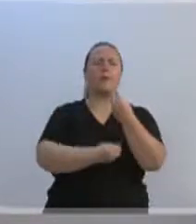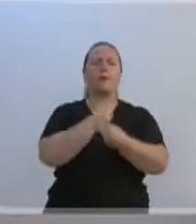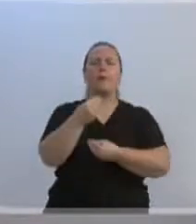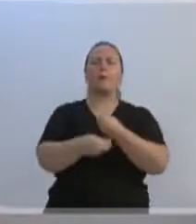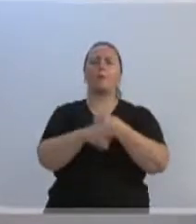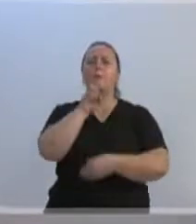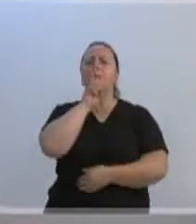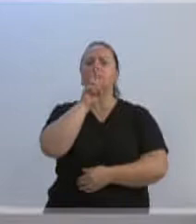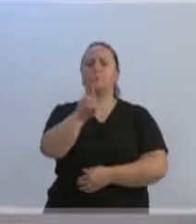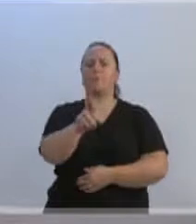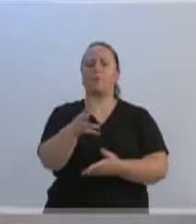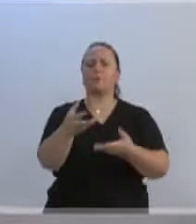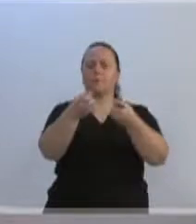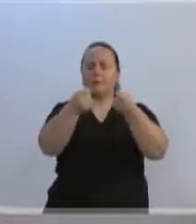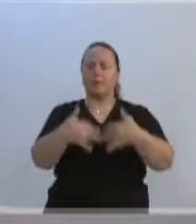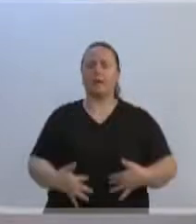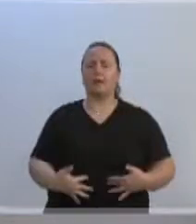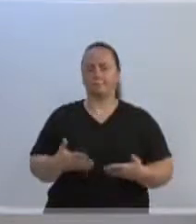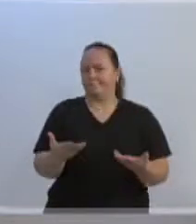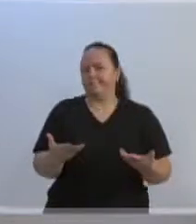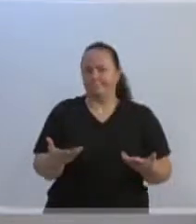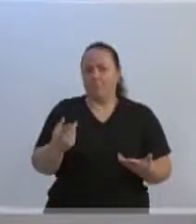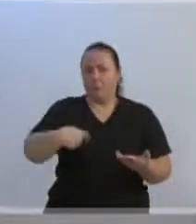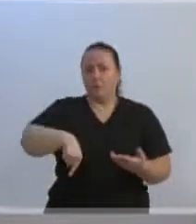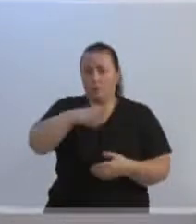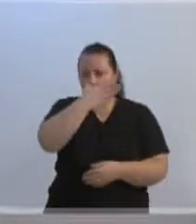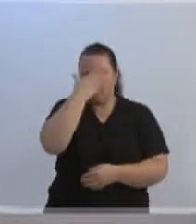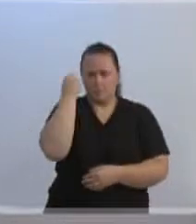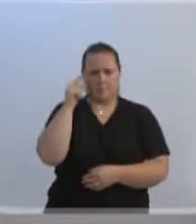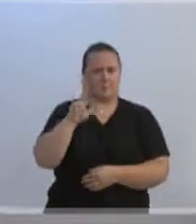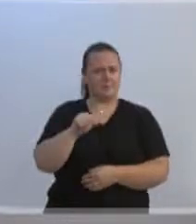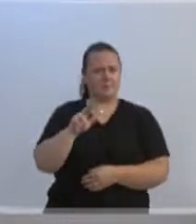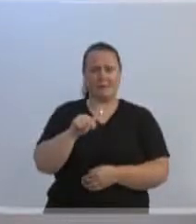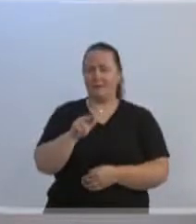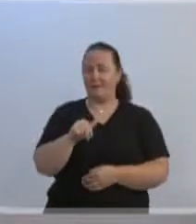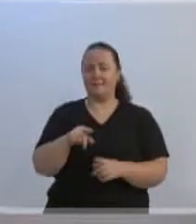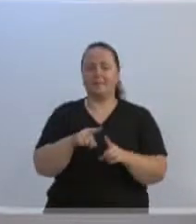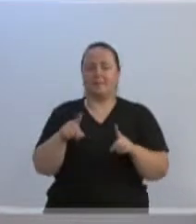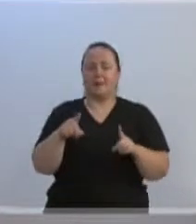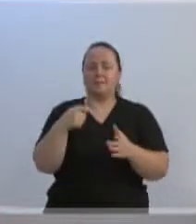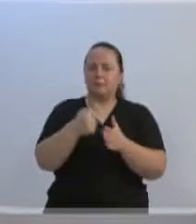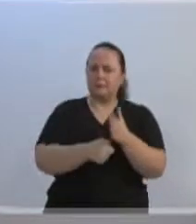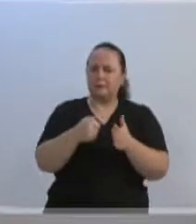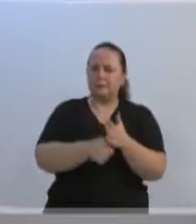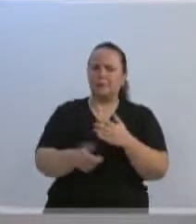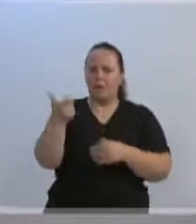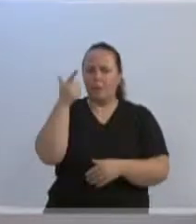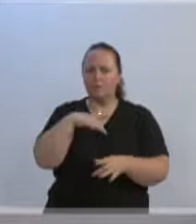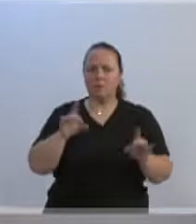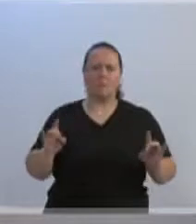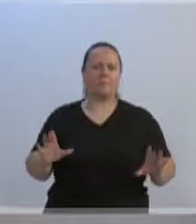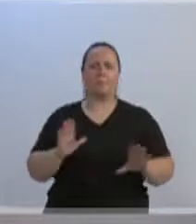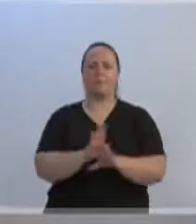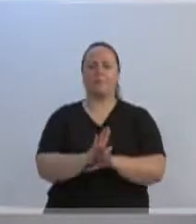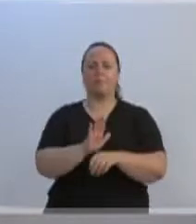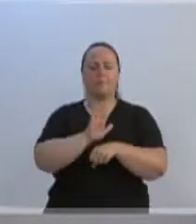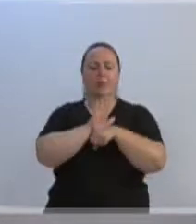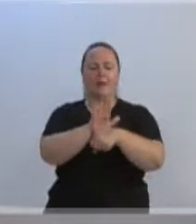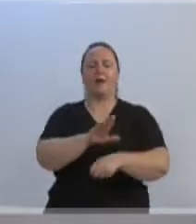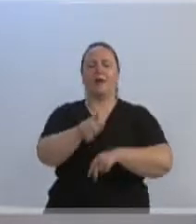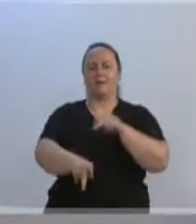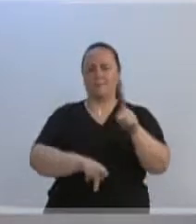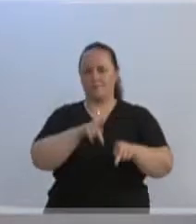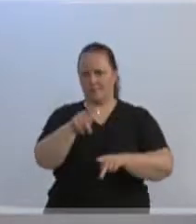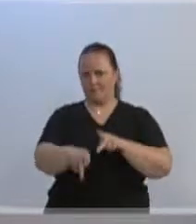população que nós não esquecemos de que vamos prosseguir para conquistarmos essa benfeitoria para a população